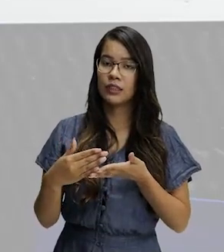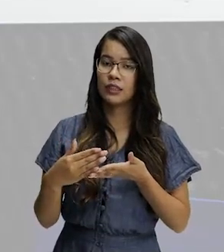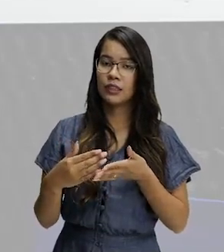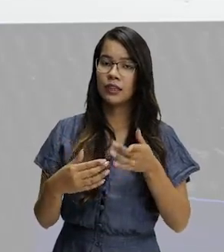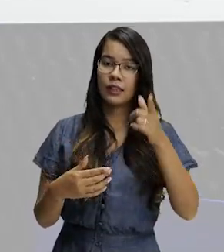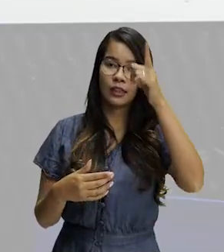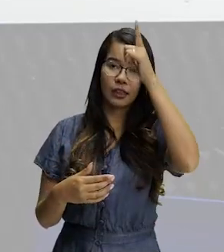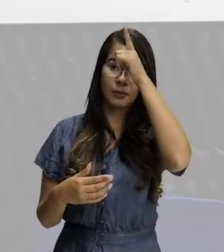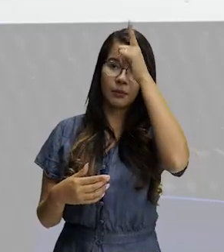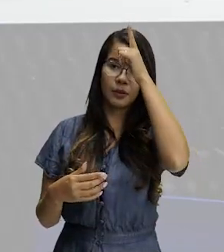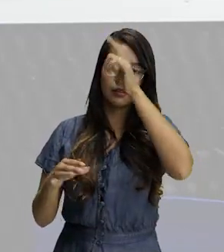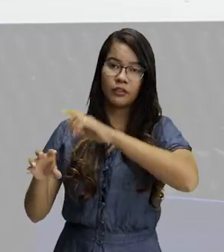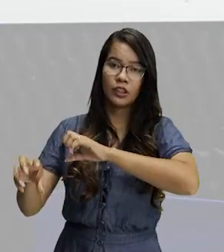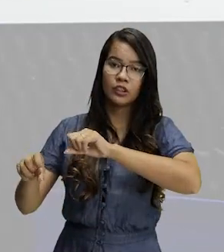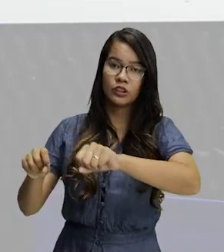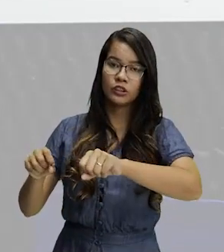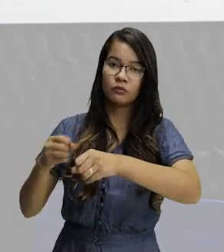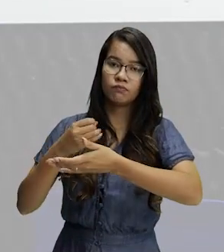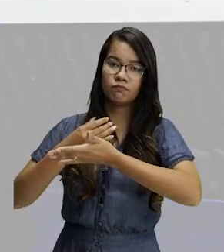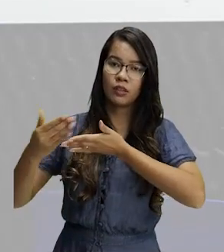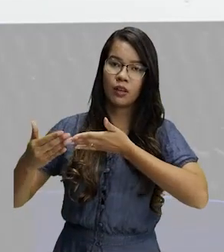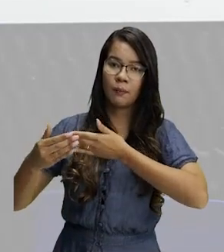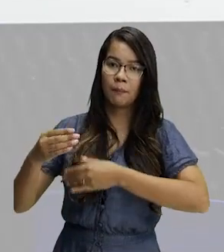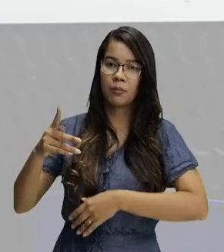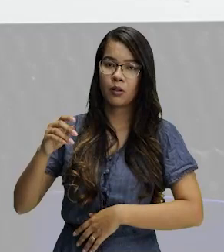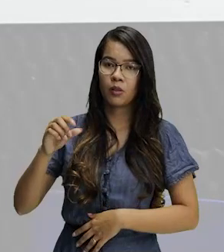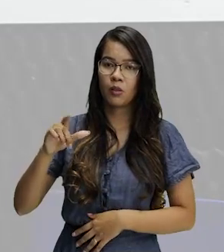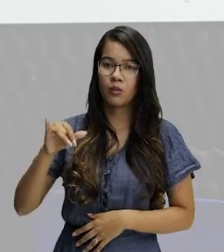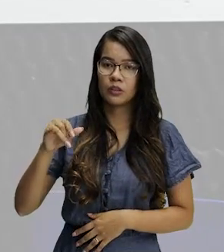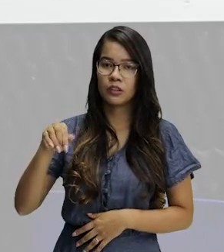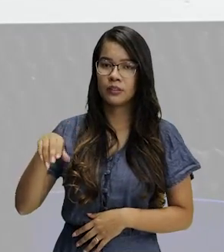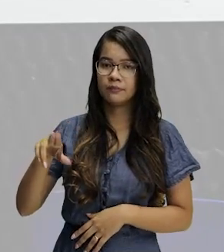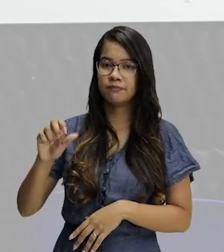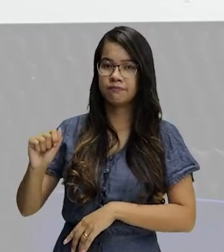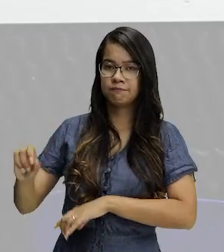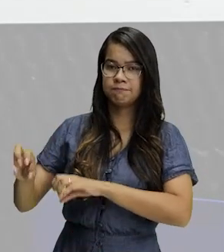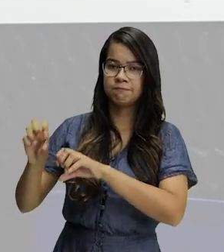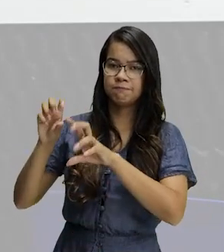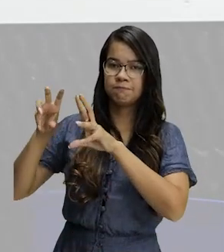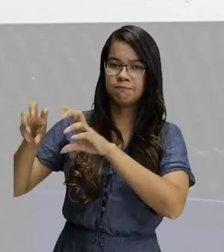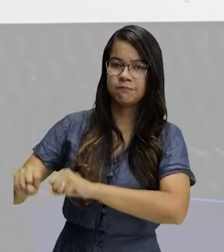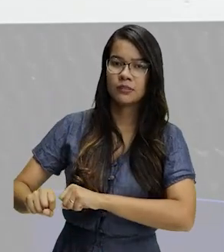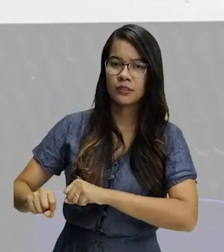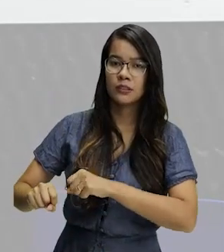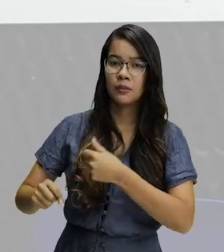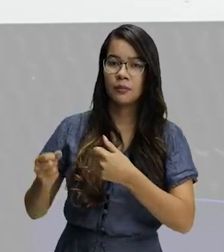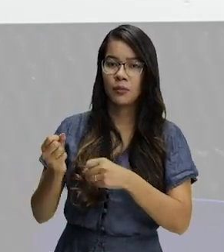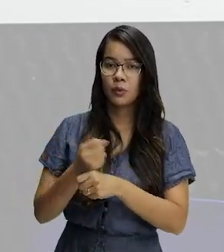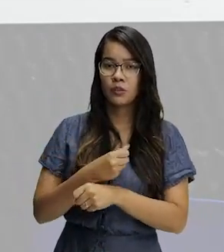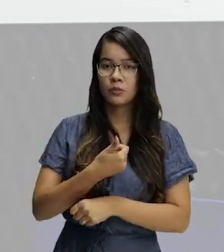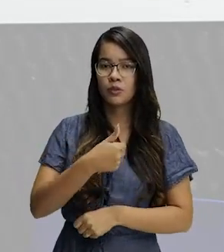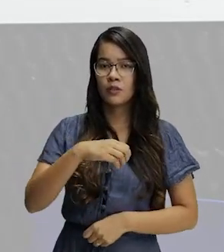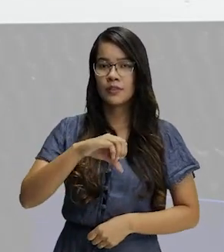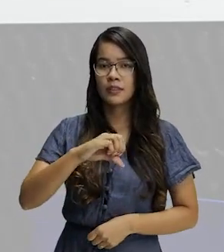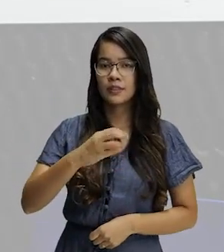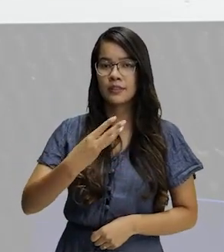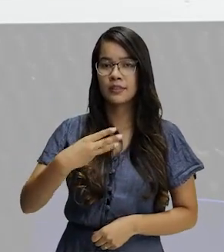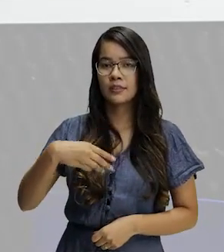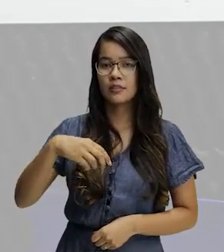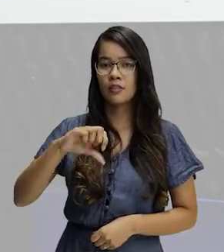Polônia em 39 e começa a guerra. Uma guerra que, se nós analisarmos as